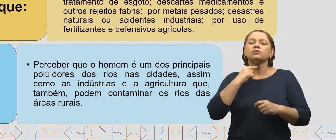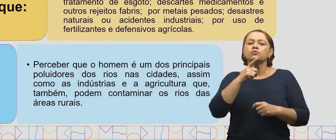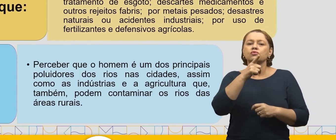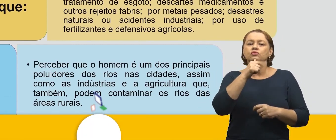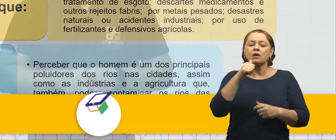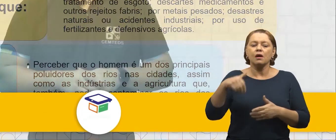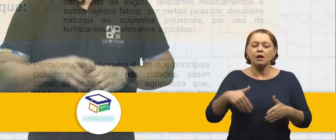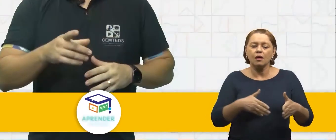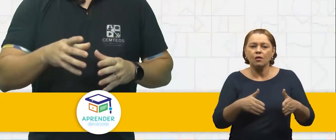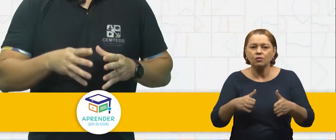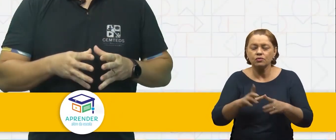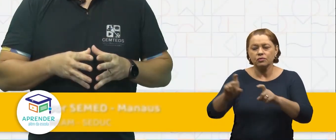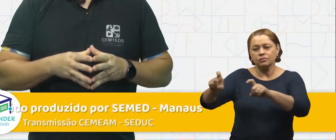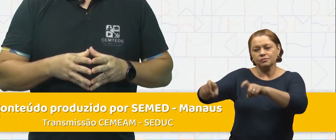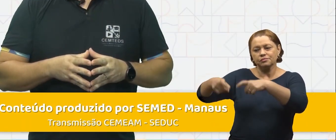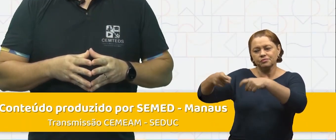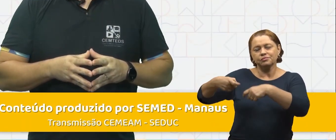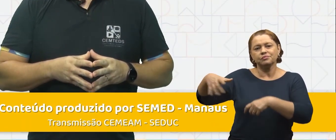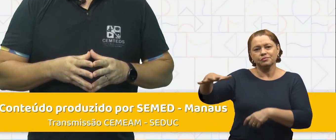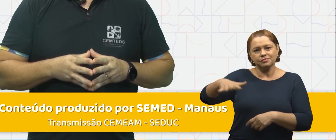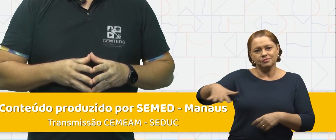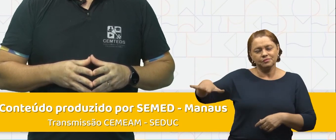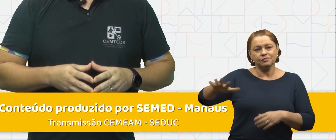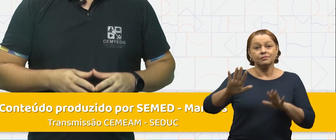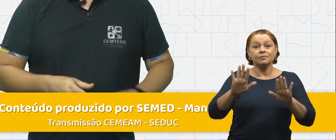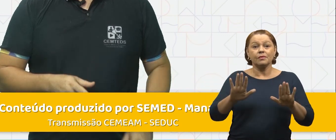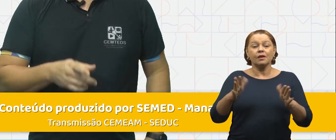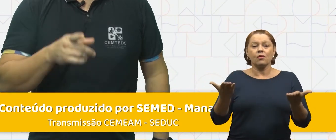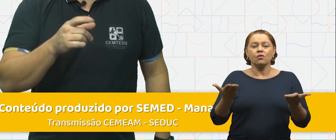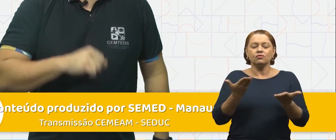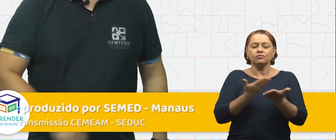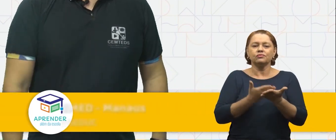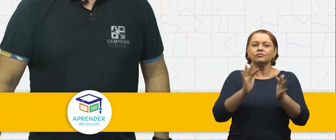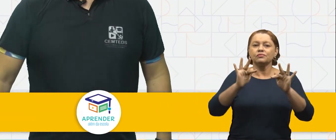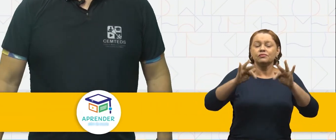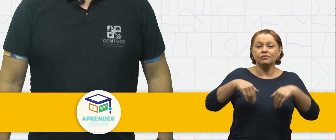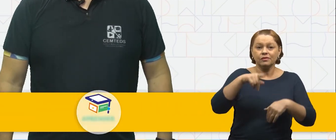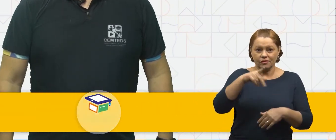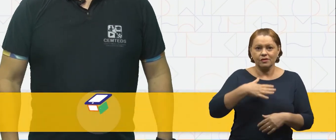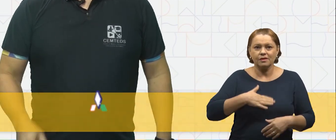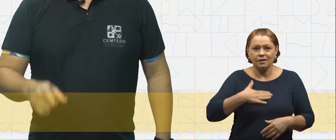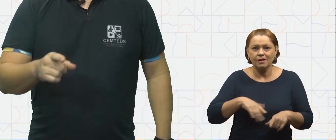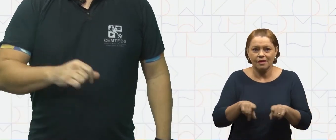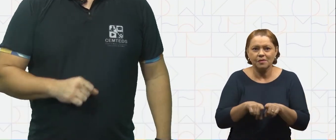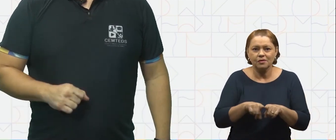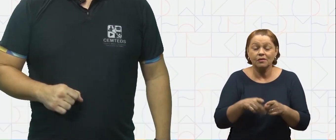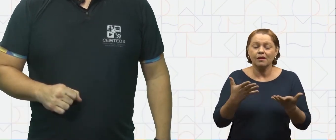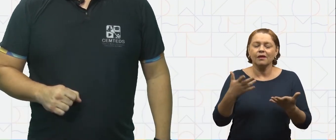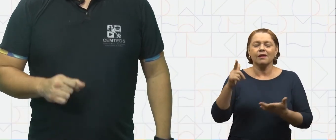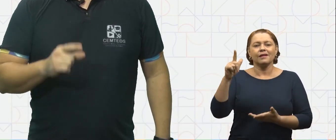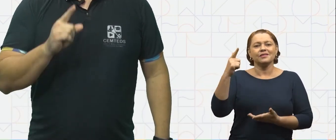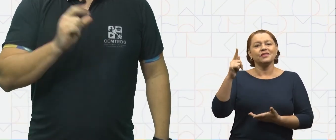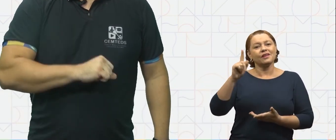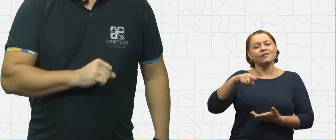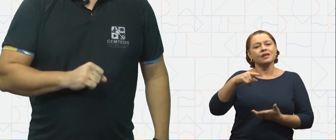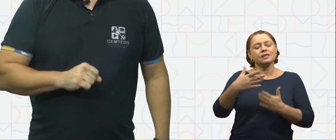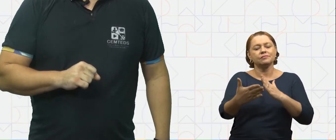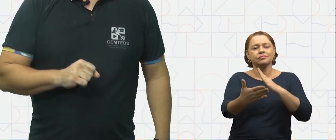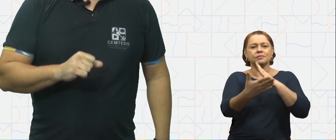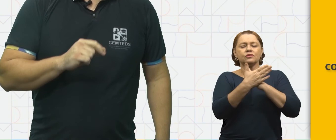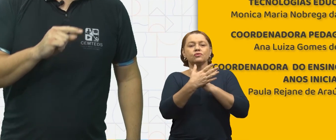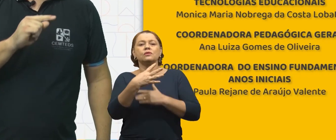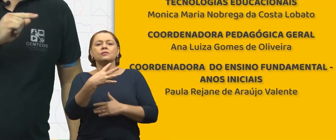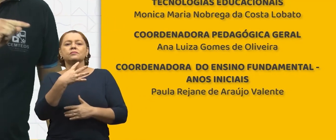rios das áreas rurais. Chegamos ao fim da nossa aula de hoje. Eu sei que você também gostou. A geografia é assim,